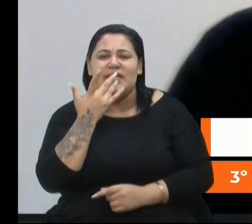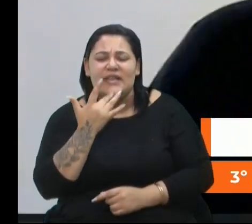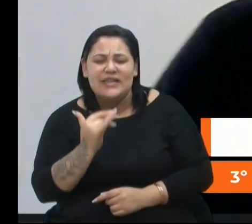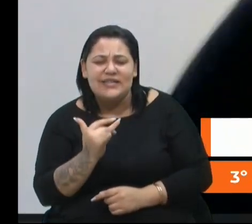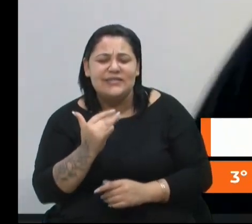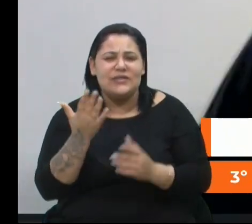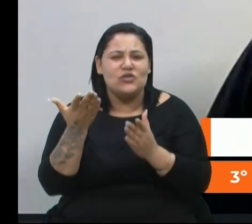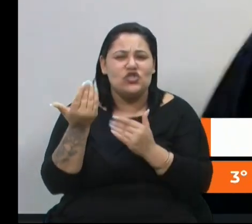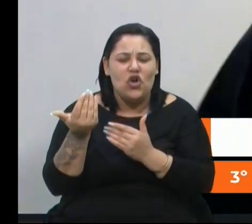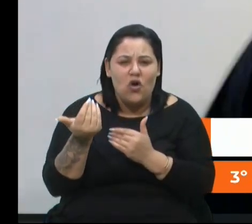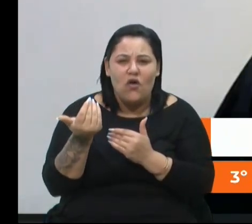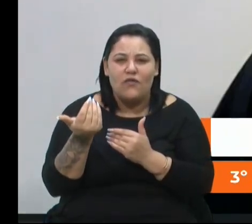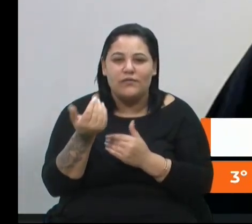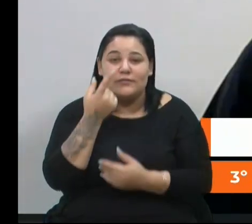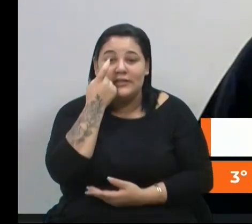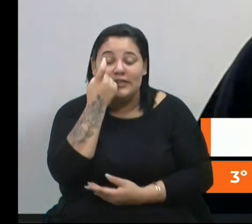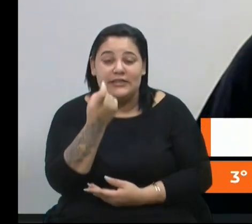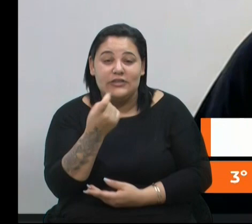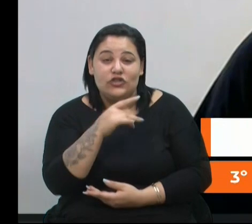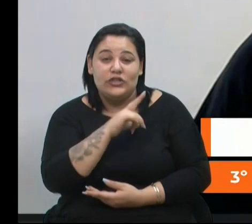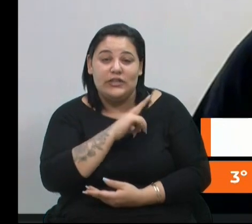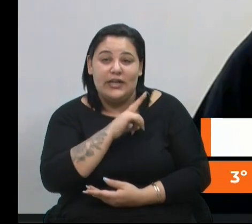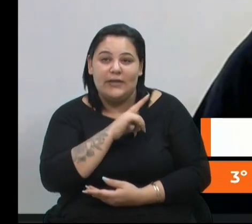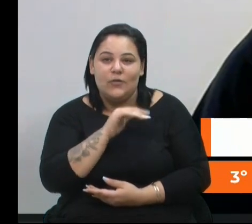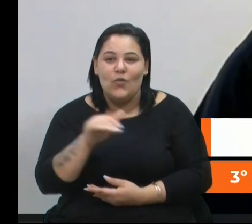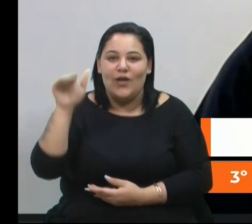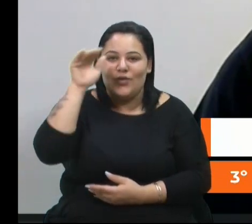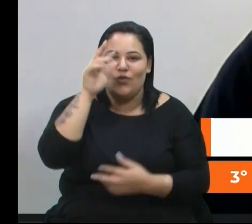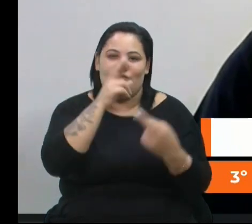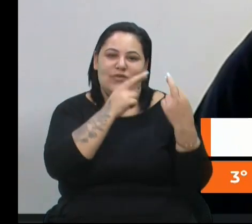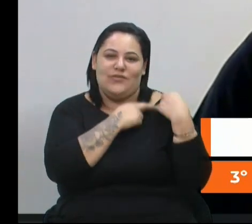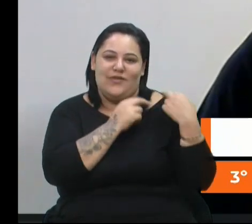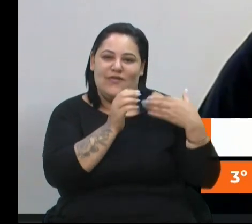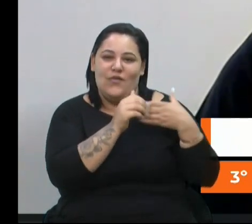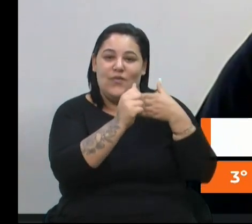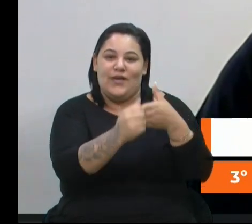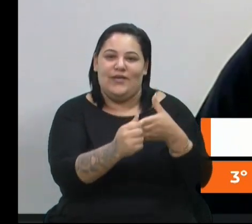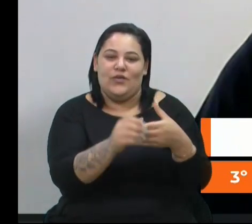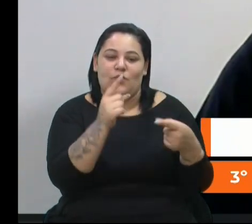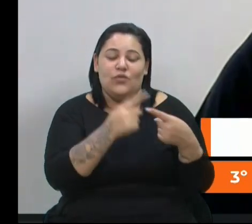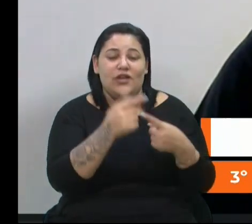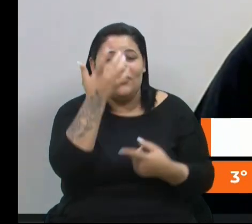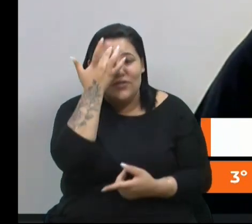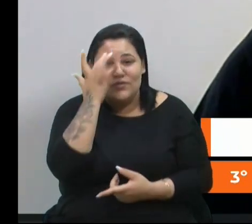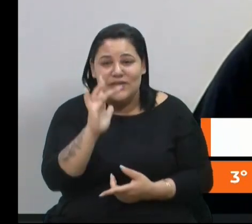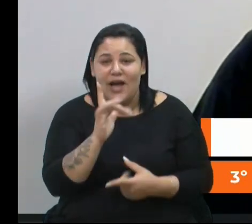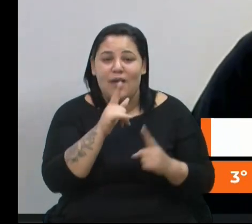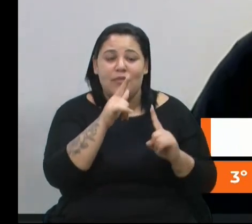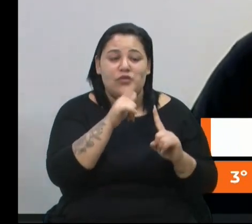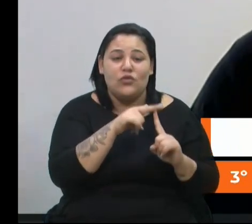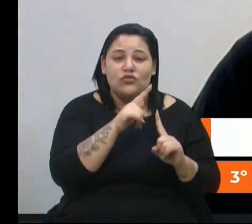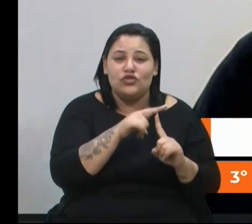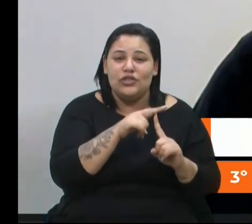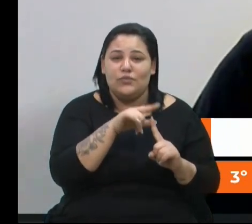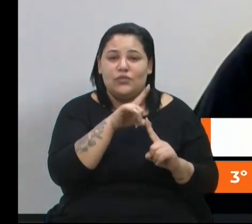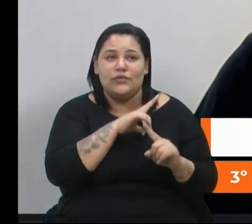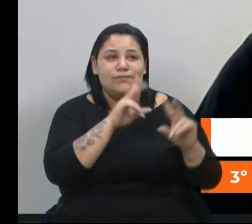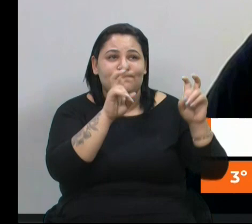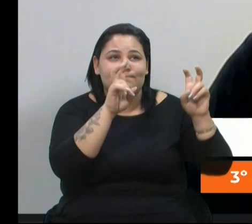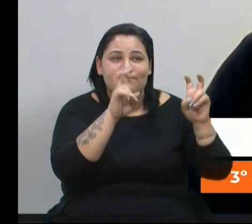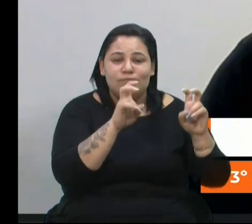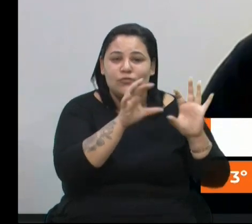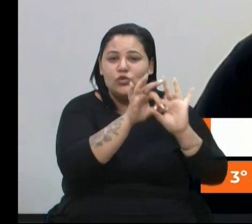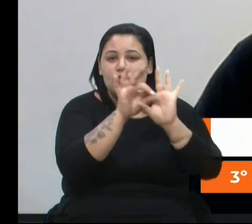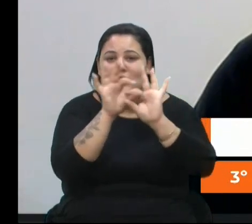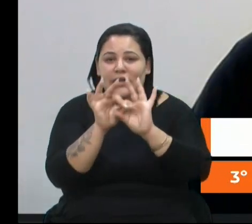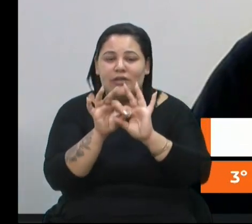Crianças e jovens, é interessante que tenha sim um adulto responsável acompanhando, porque a gente não sabe que tipo de viés pode tomar, que tipos